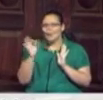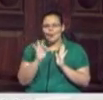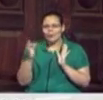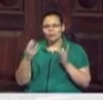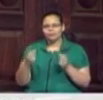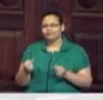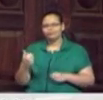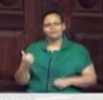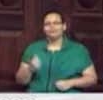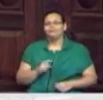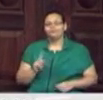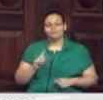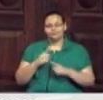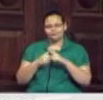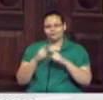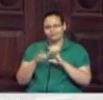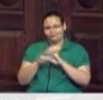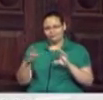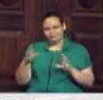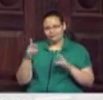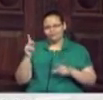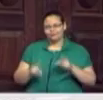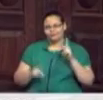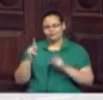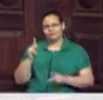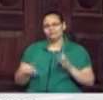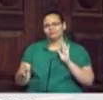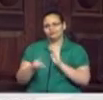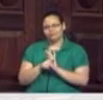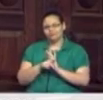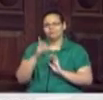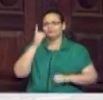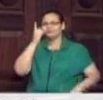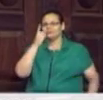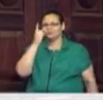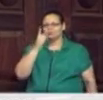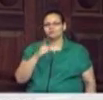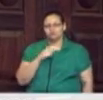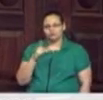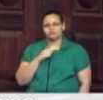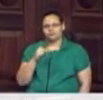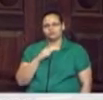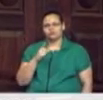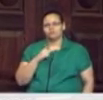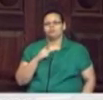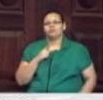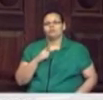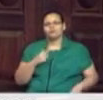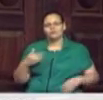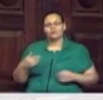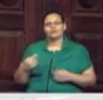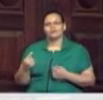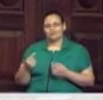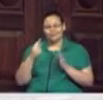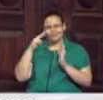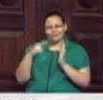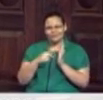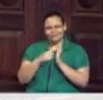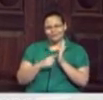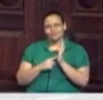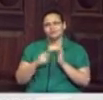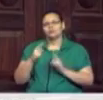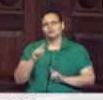que permitiria que a população e os próprios deputados tivessem acesso às planilhas de